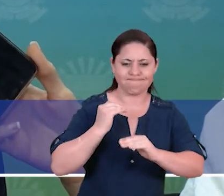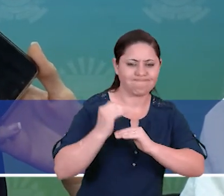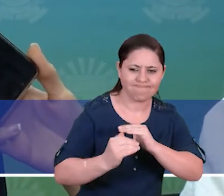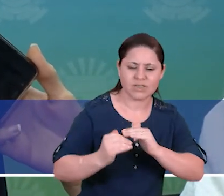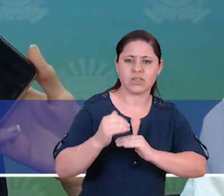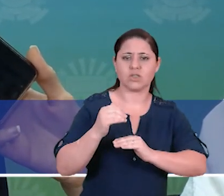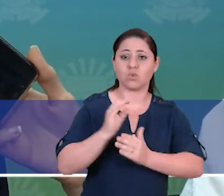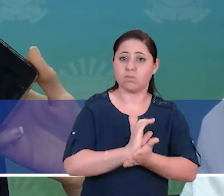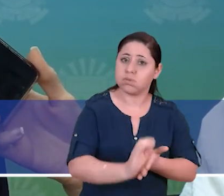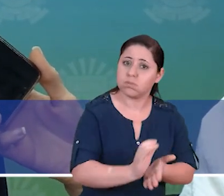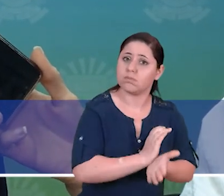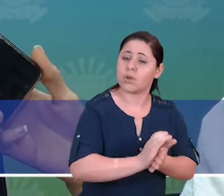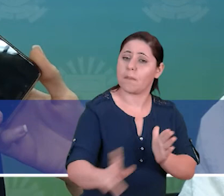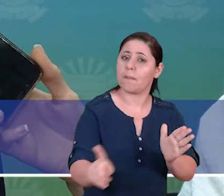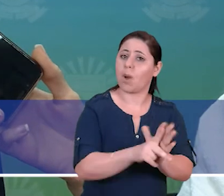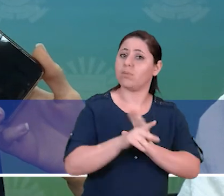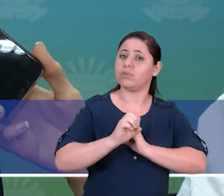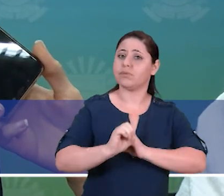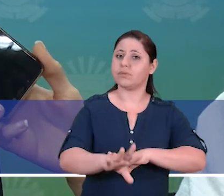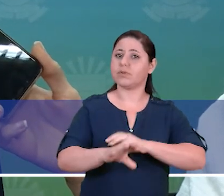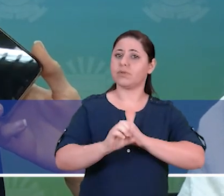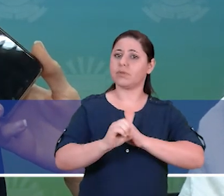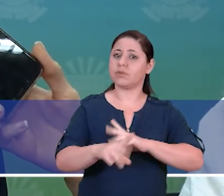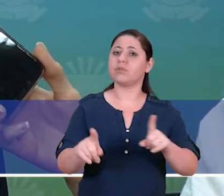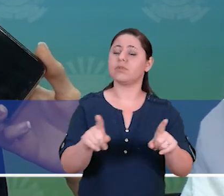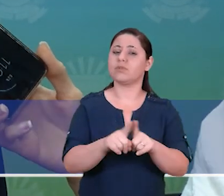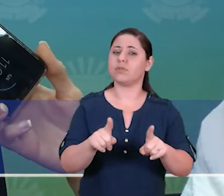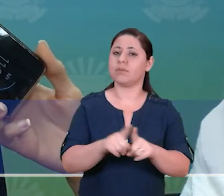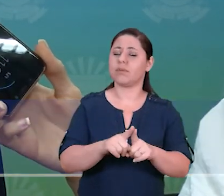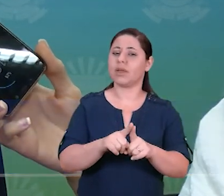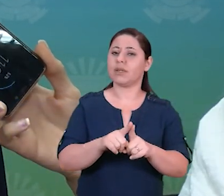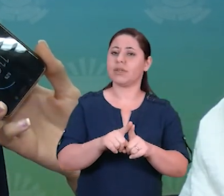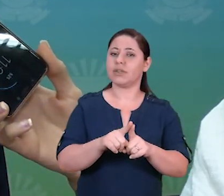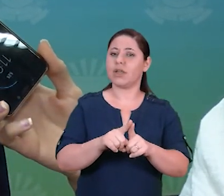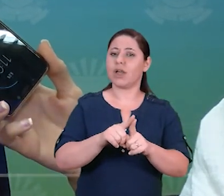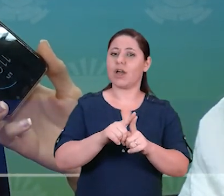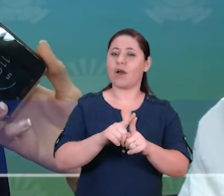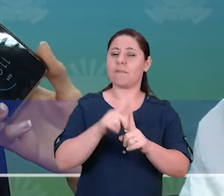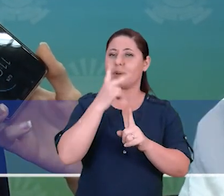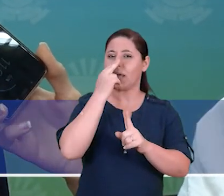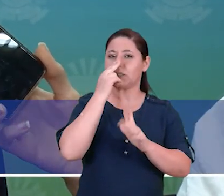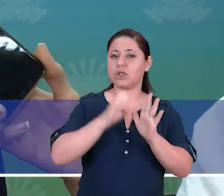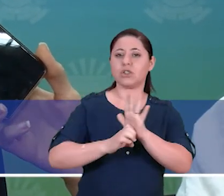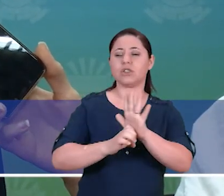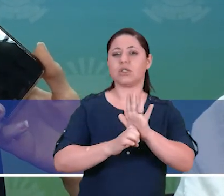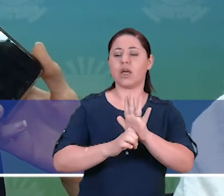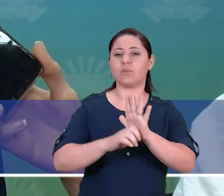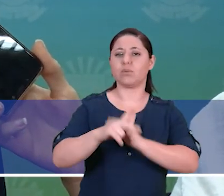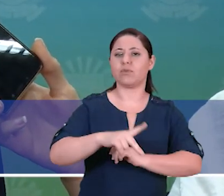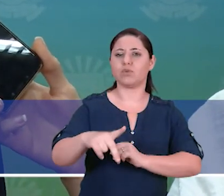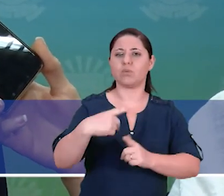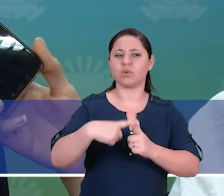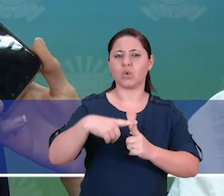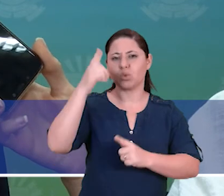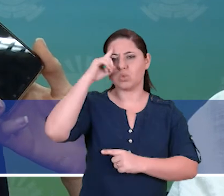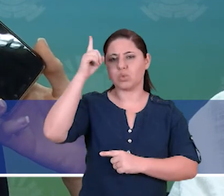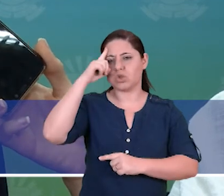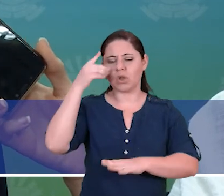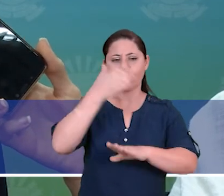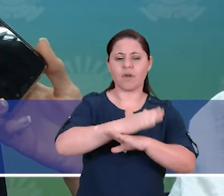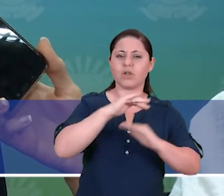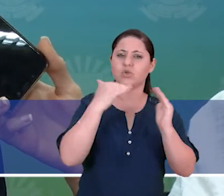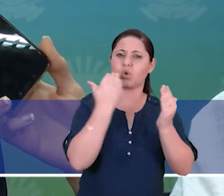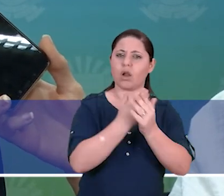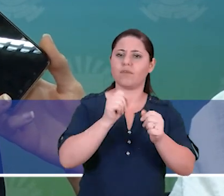se não houver um investimento em educação e na figura do professor, que ele é que está ali no chão da escola todos